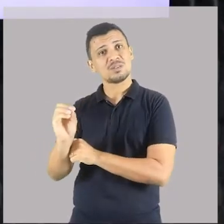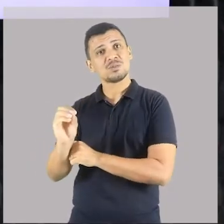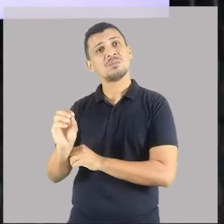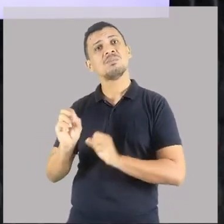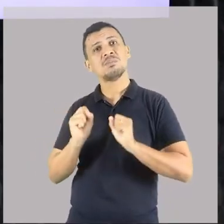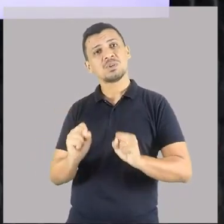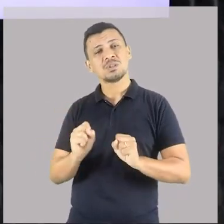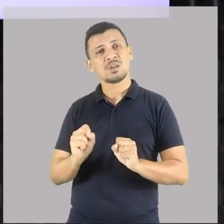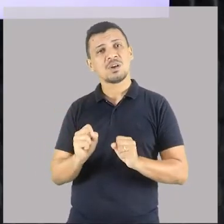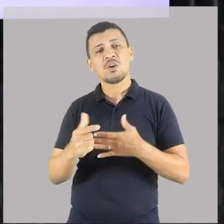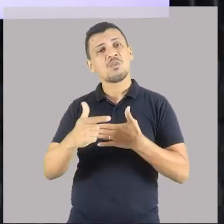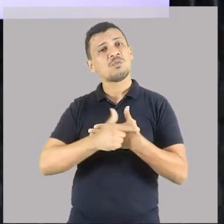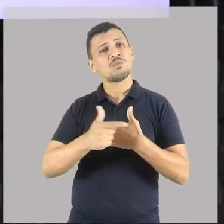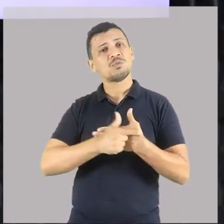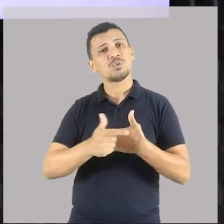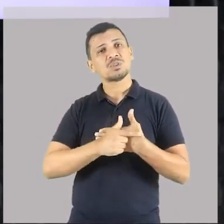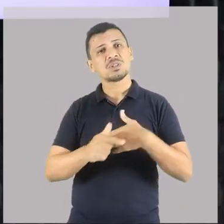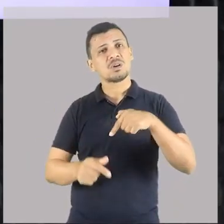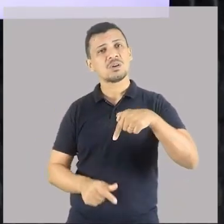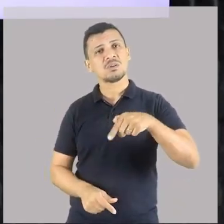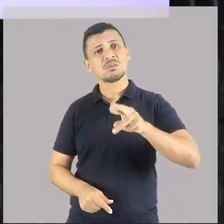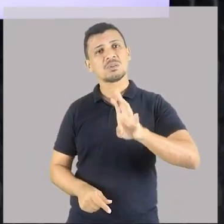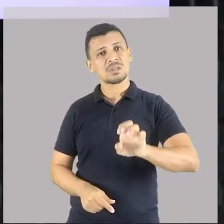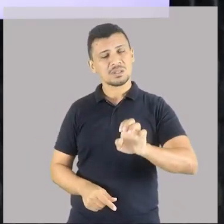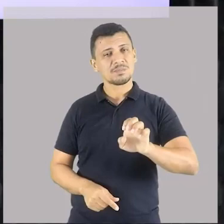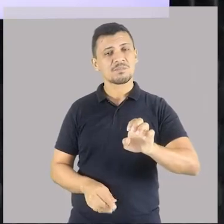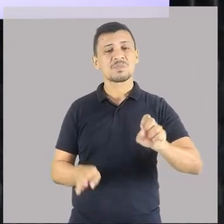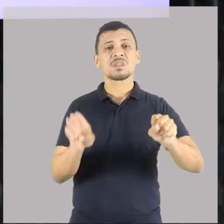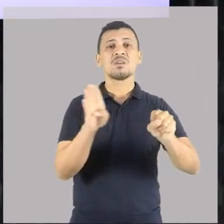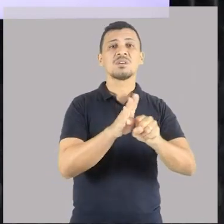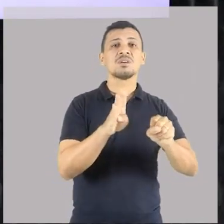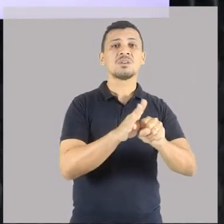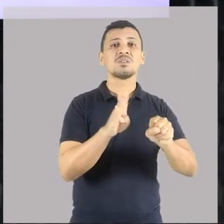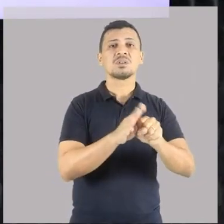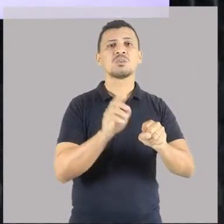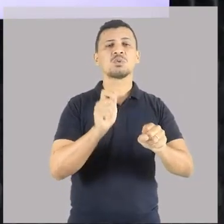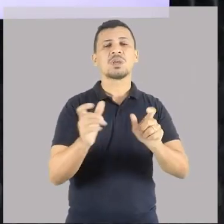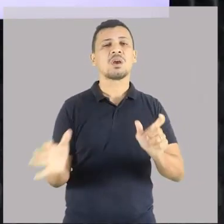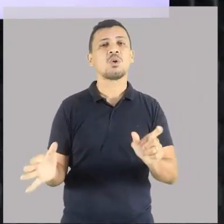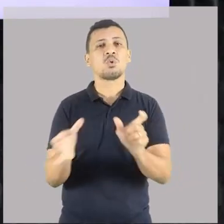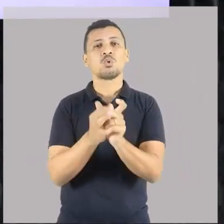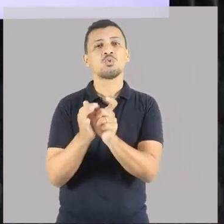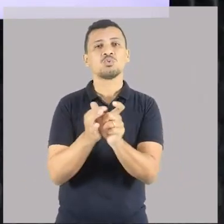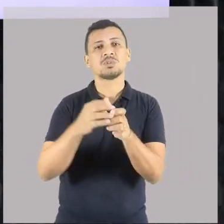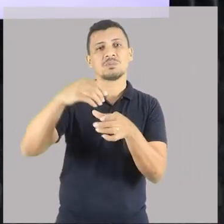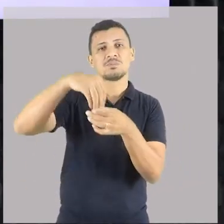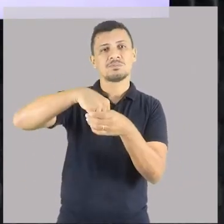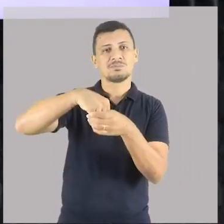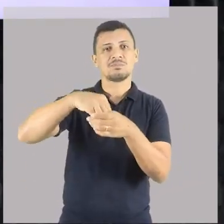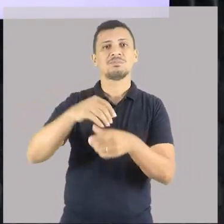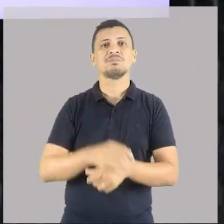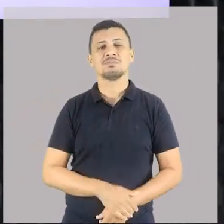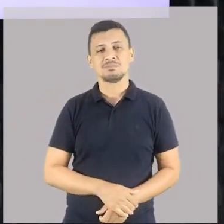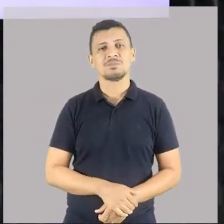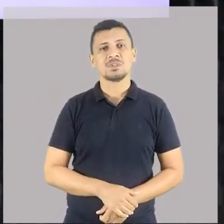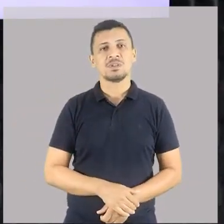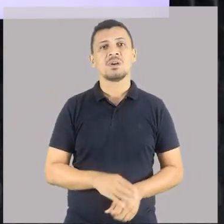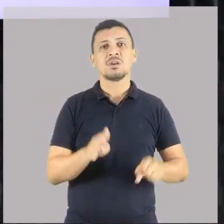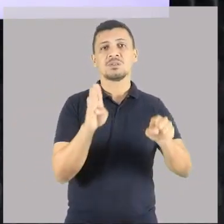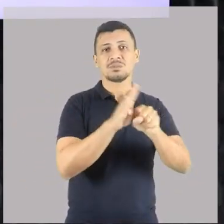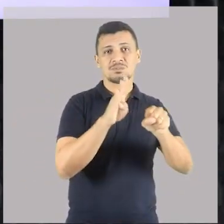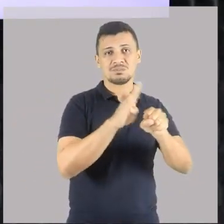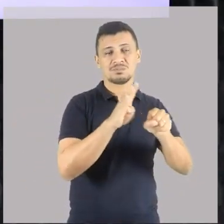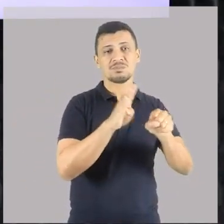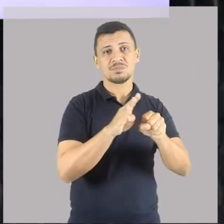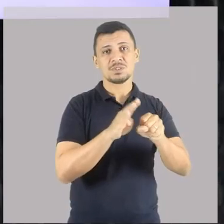desse que? Se a oração é substantiva, o que tem função de conjunção integrante. Oração